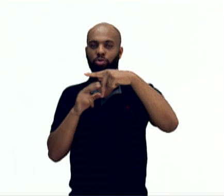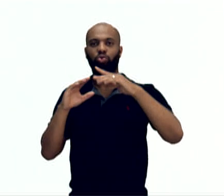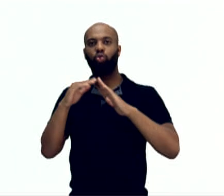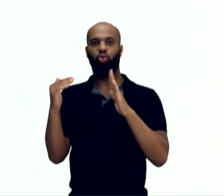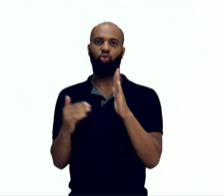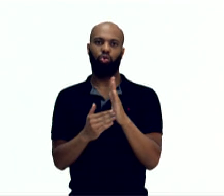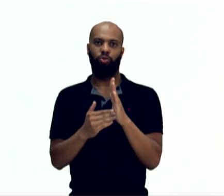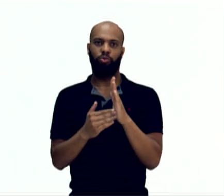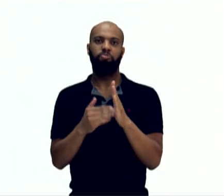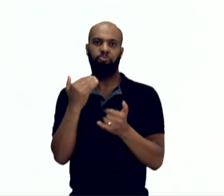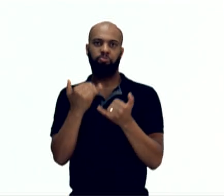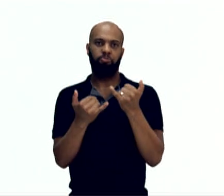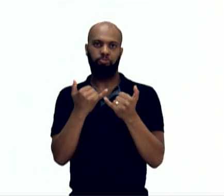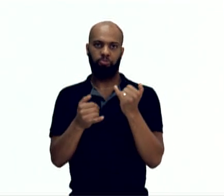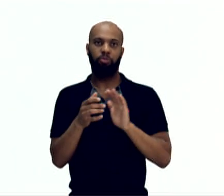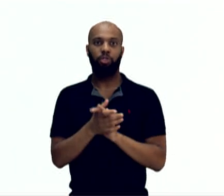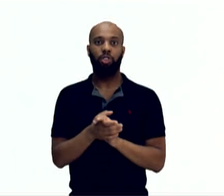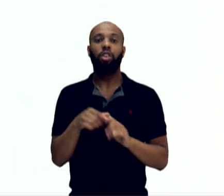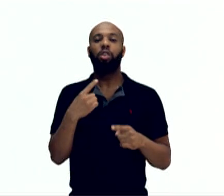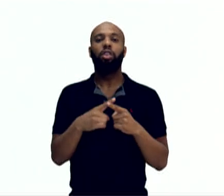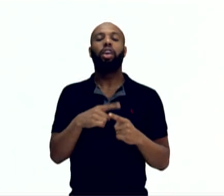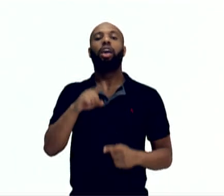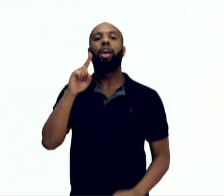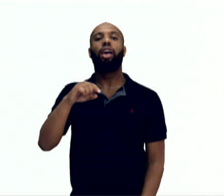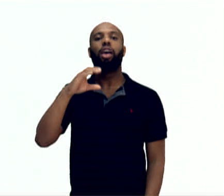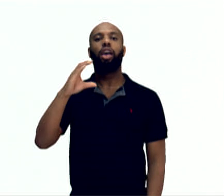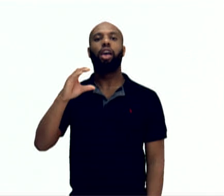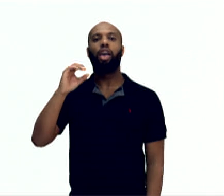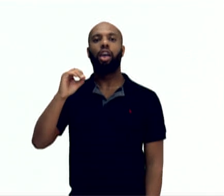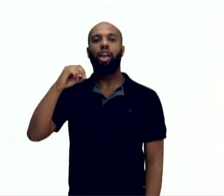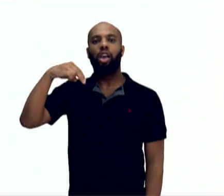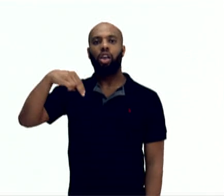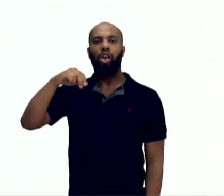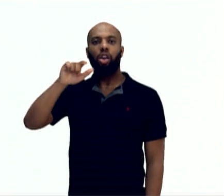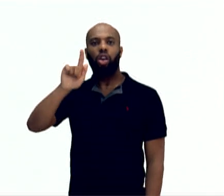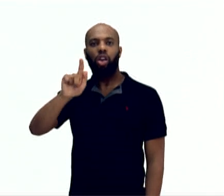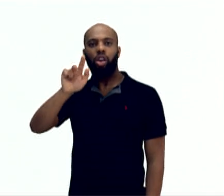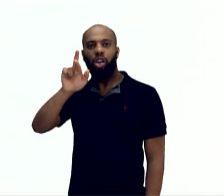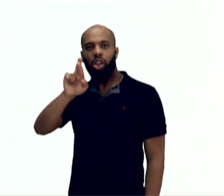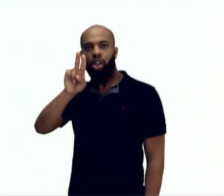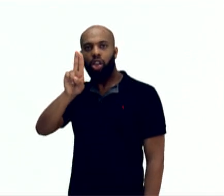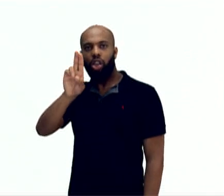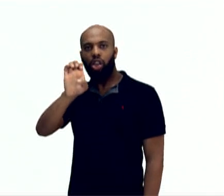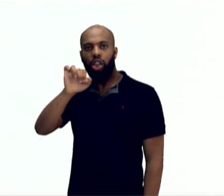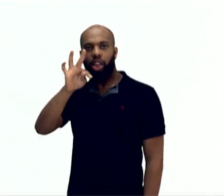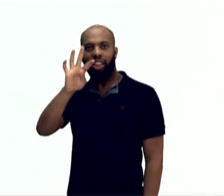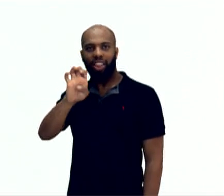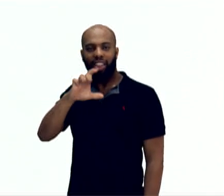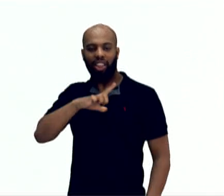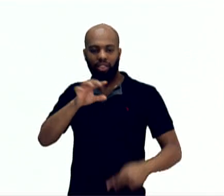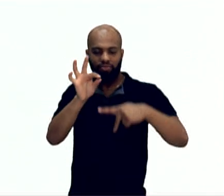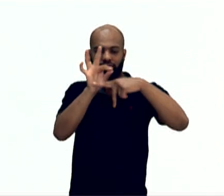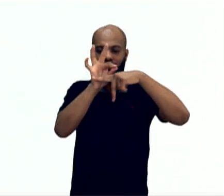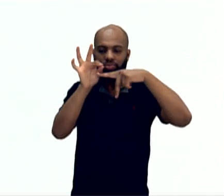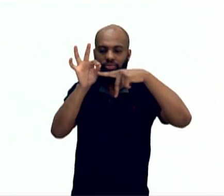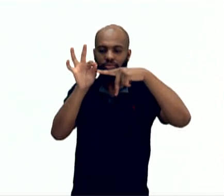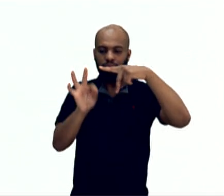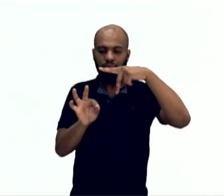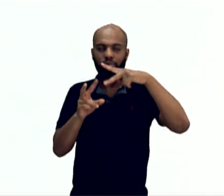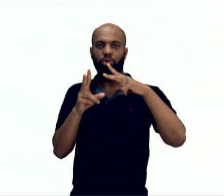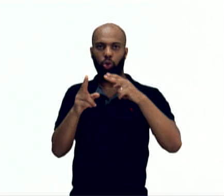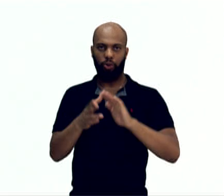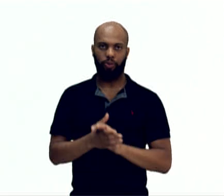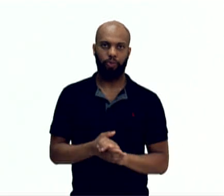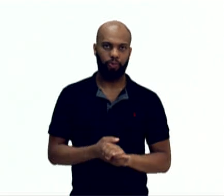não, lados congruentes, porque eles não são iguais, esse lado é diferente desse, mas eles têm a mesma medida, então eles são congruentes. Tempo para